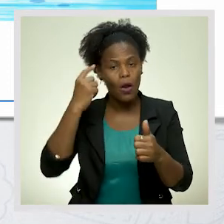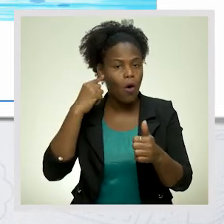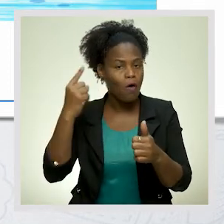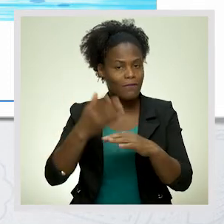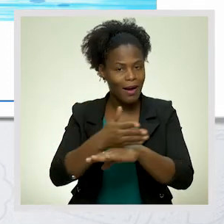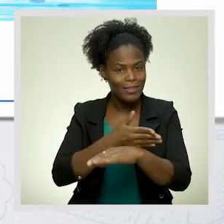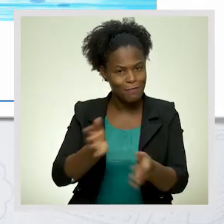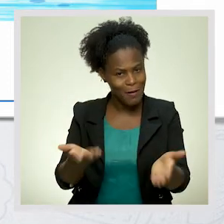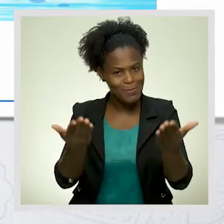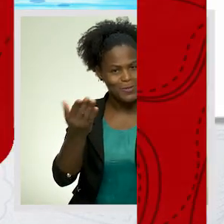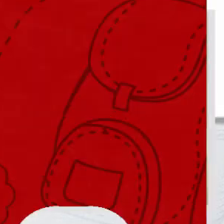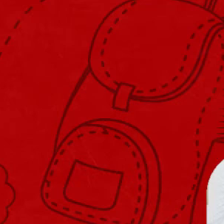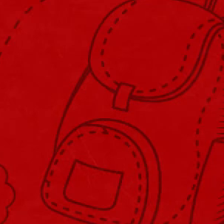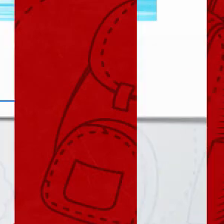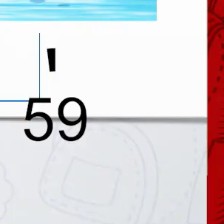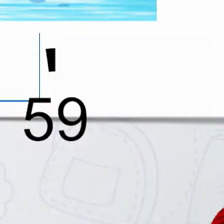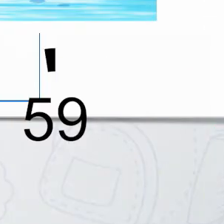meninos. Comecem.